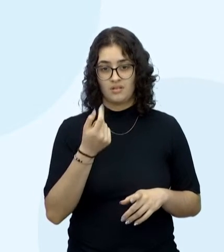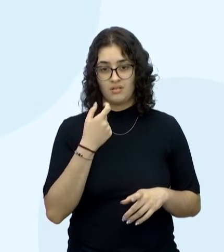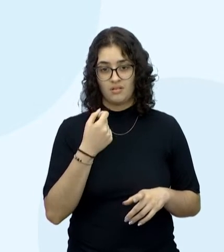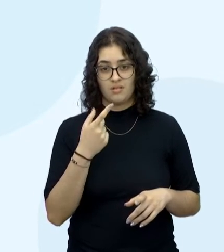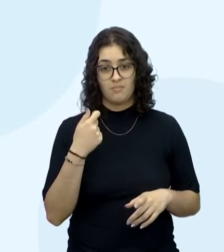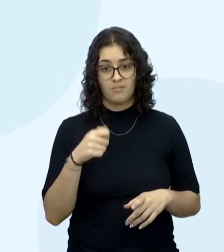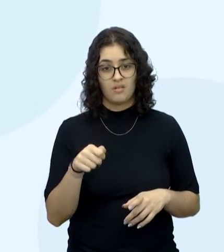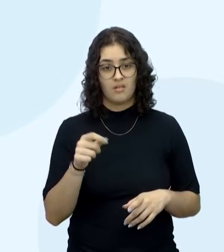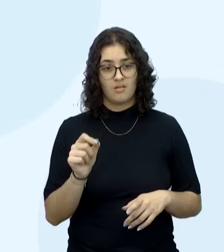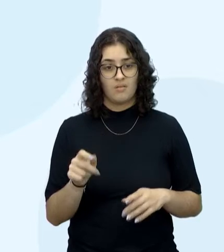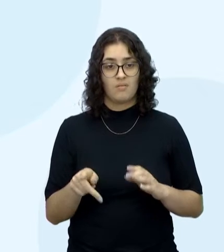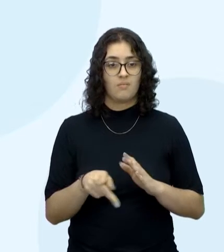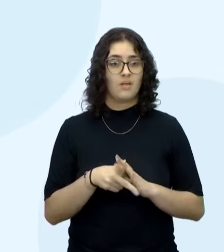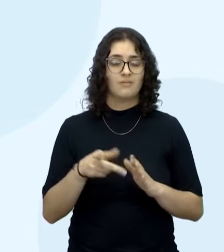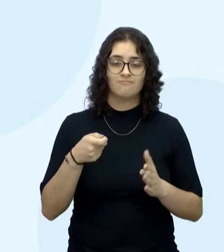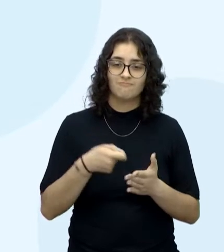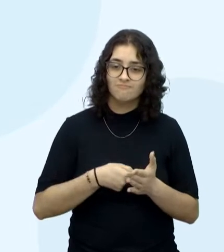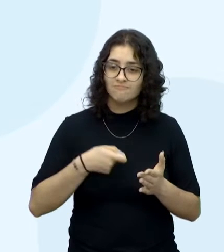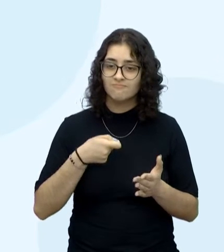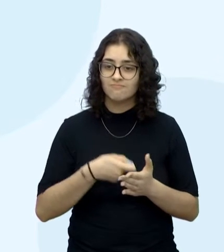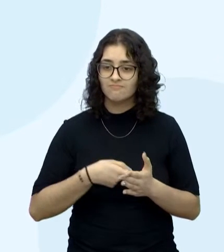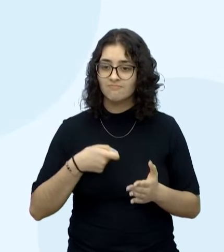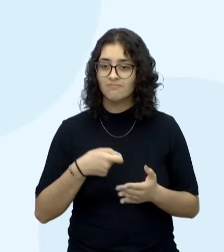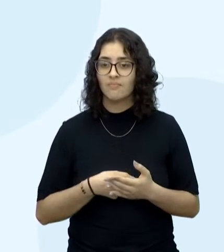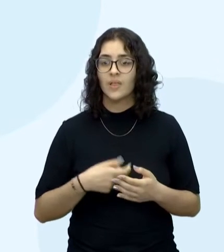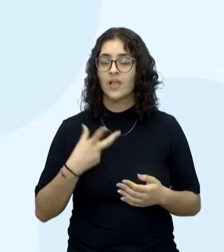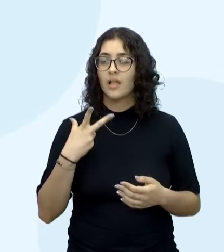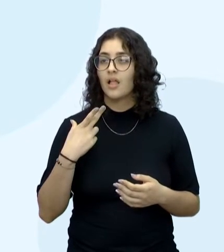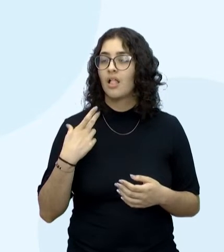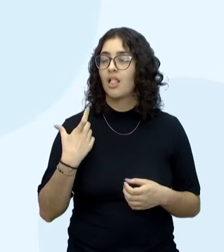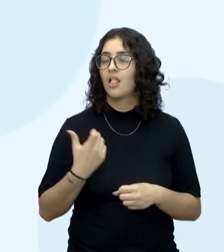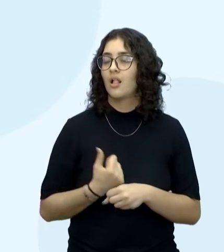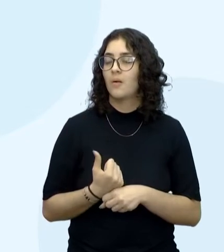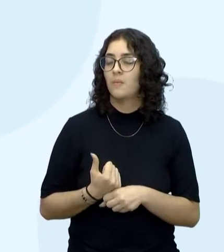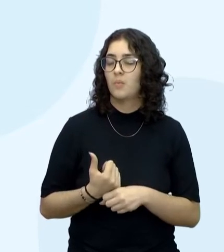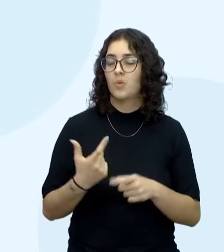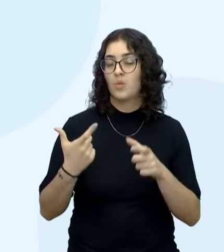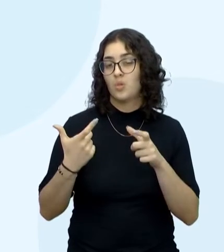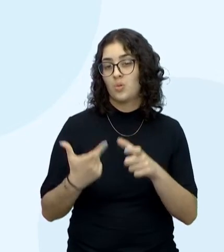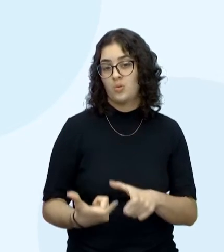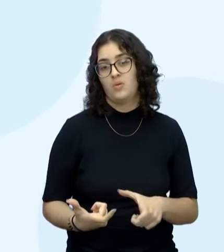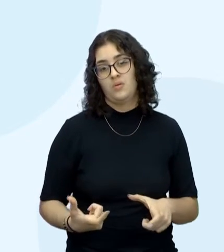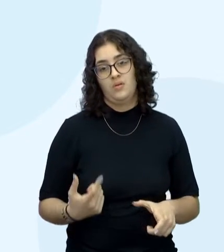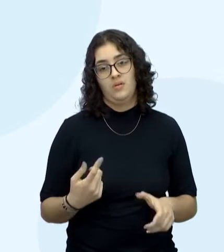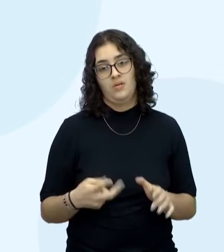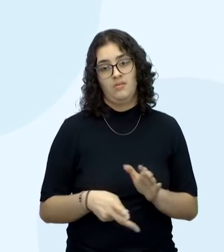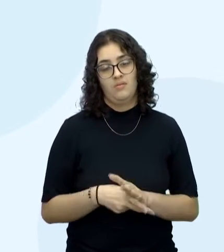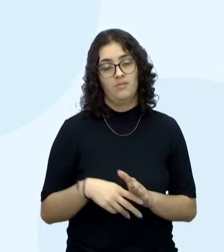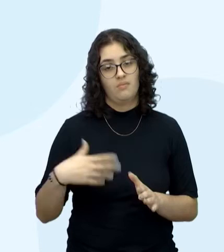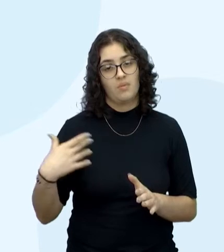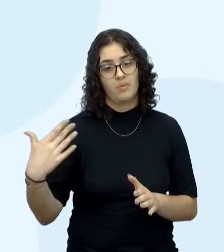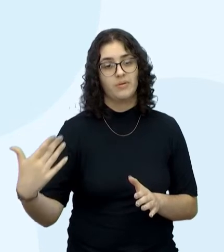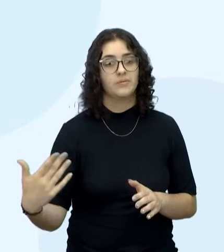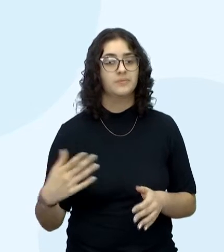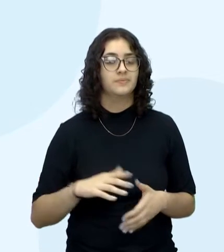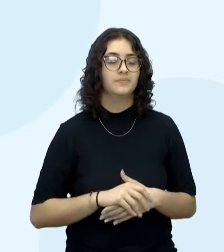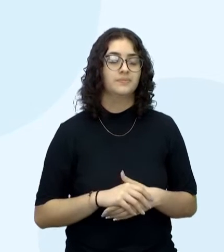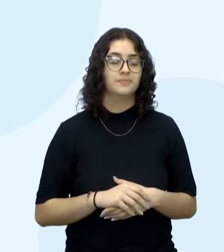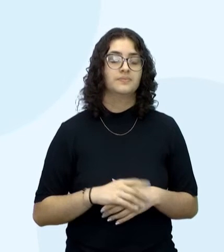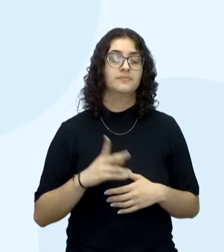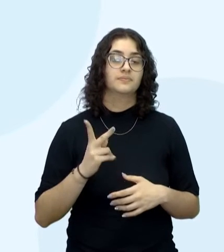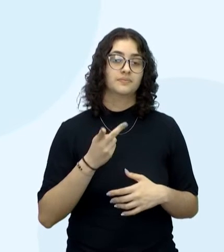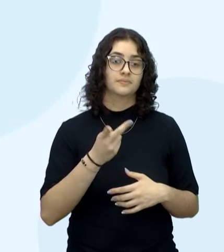serem persistentes, ou seja, ficarem bastante tempo em um determinado local, sua ação ser prolongada, mantendo